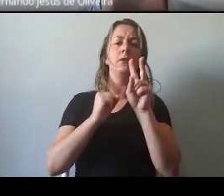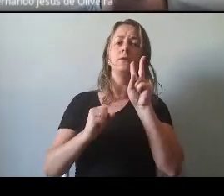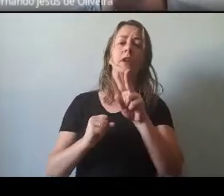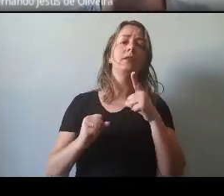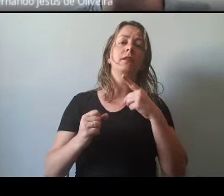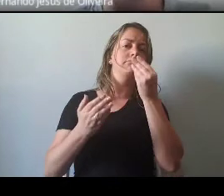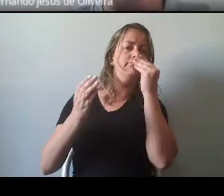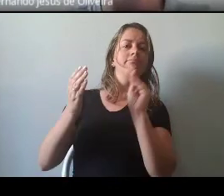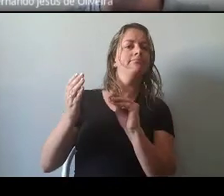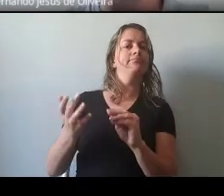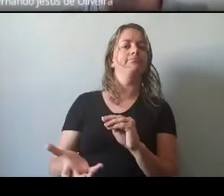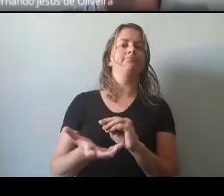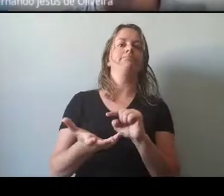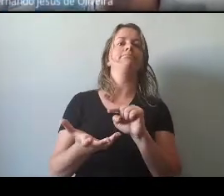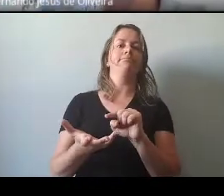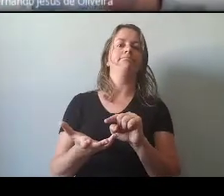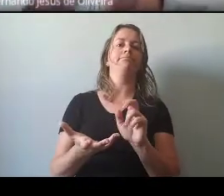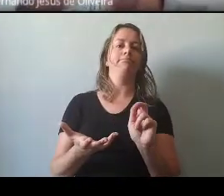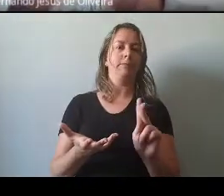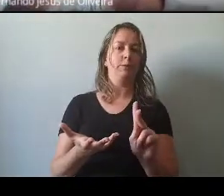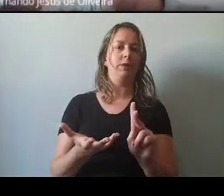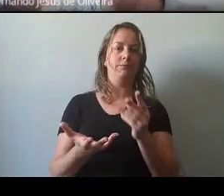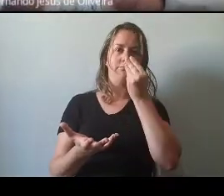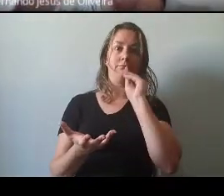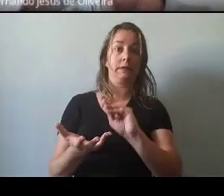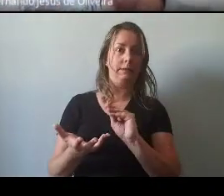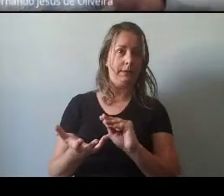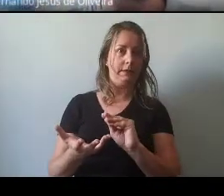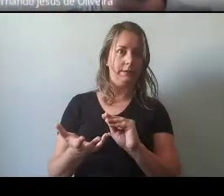tratada como desprezível, ok?